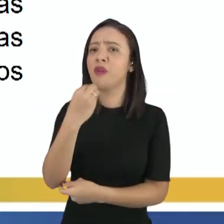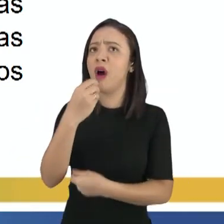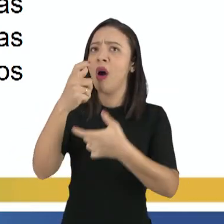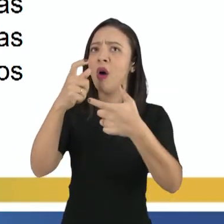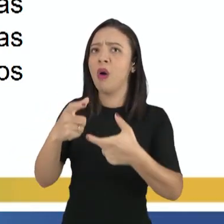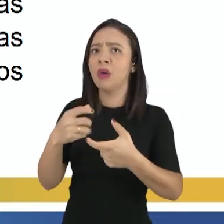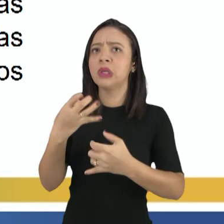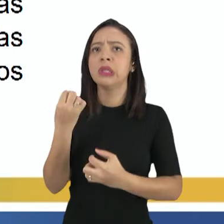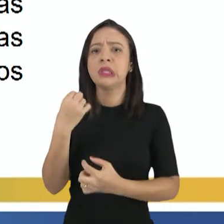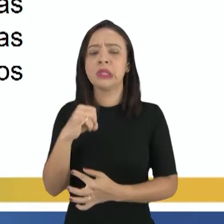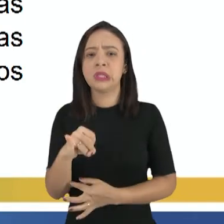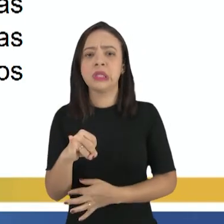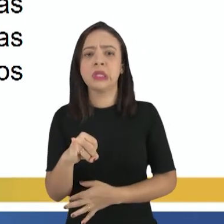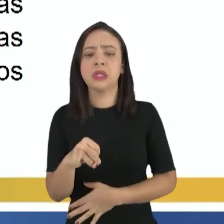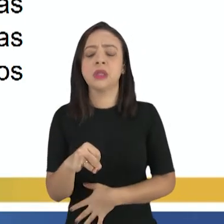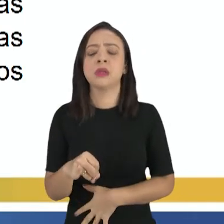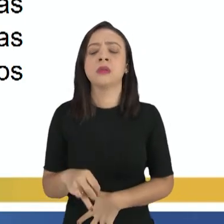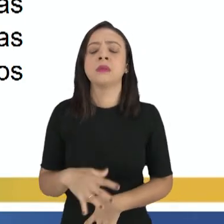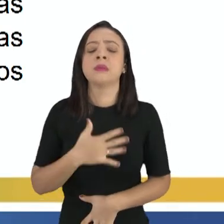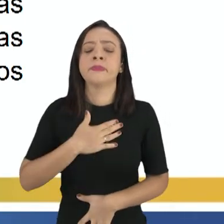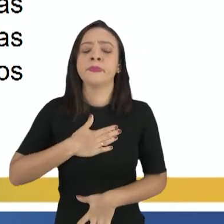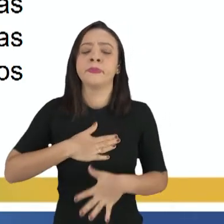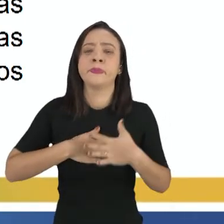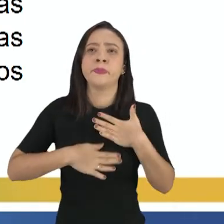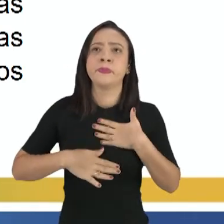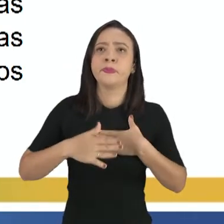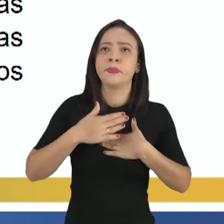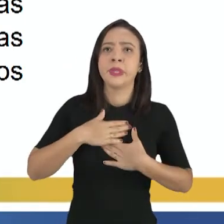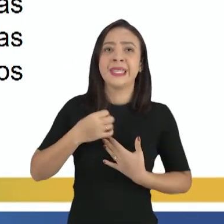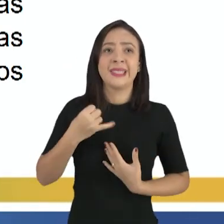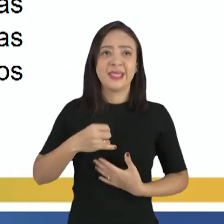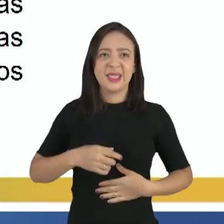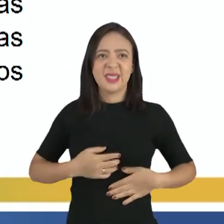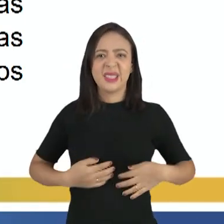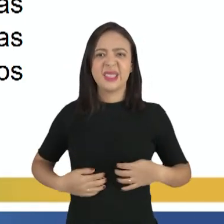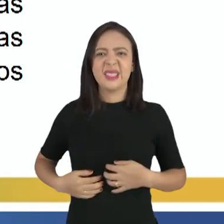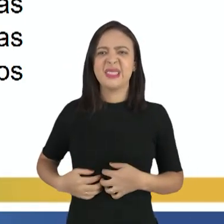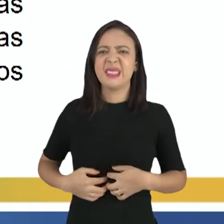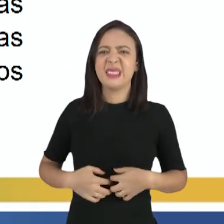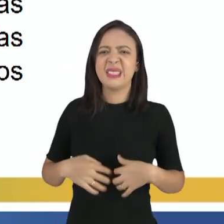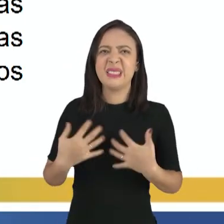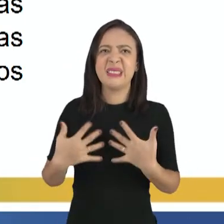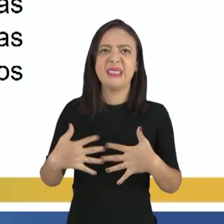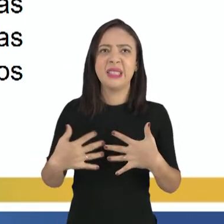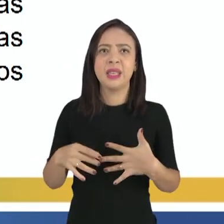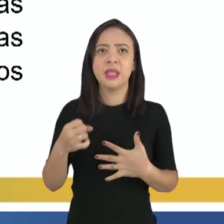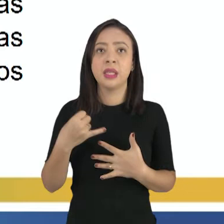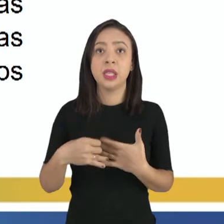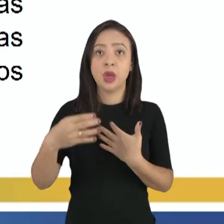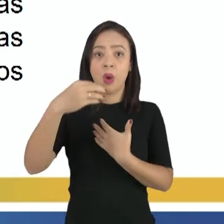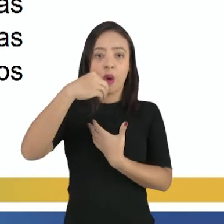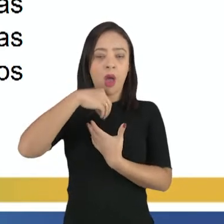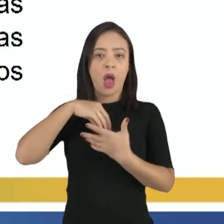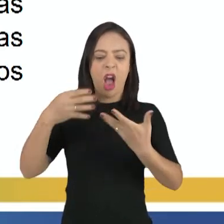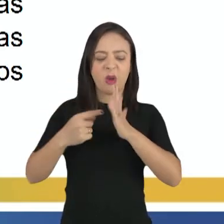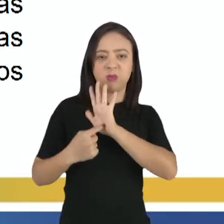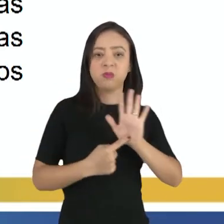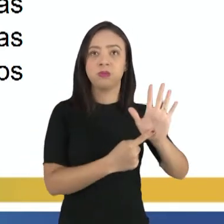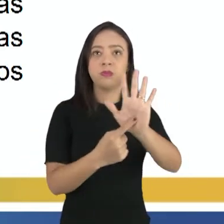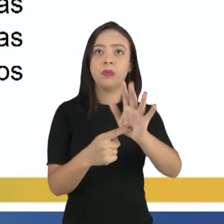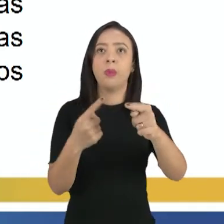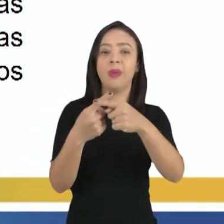falha se anda engolindo sapos área gástrica se ressentir a o que ficou guardado virá à tona